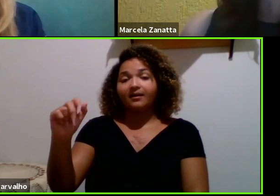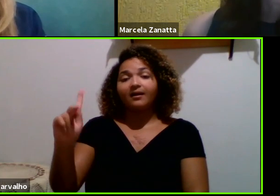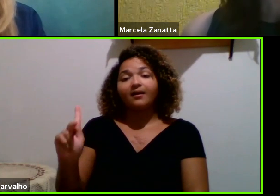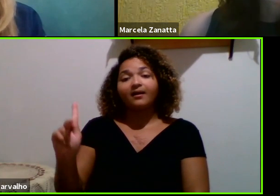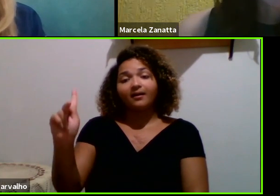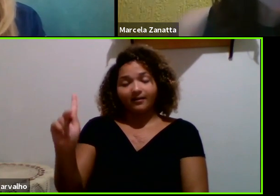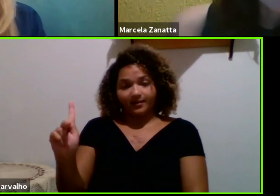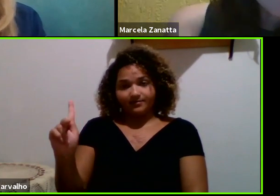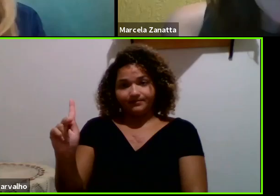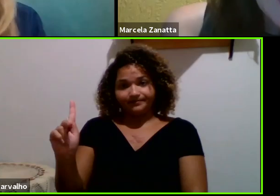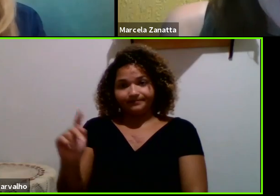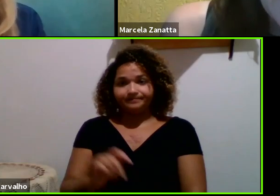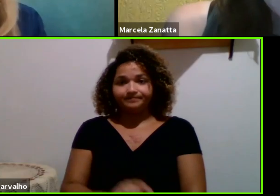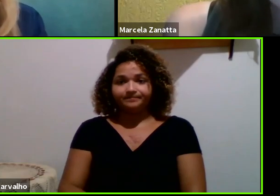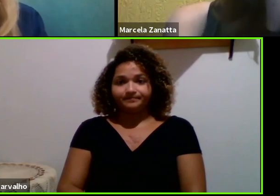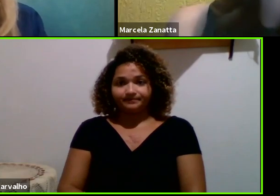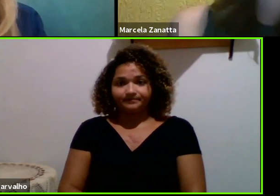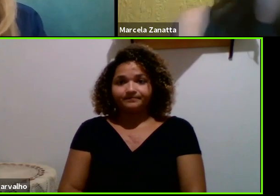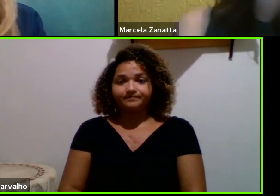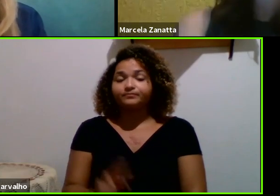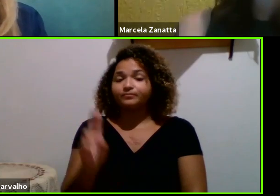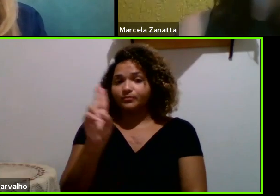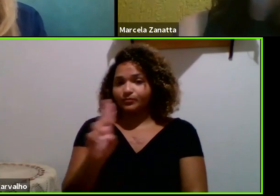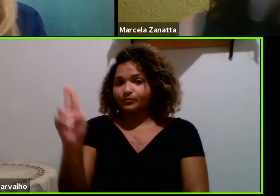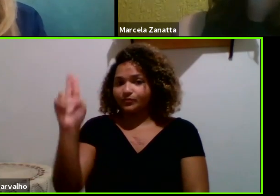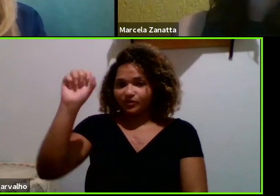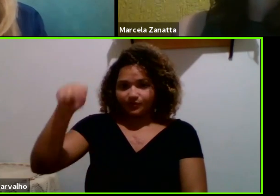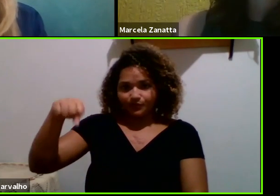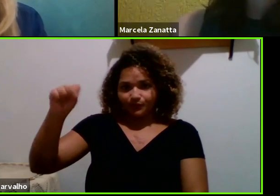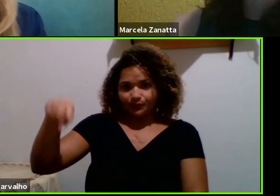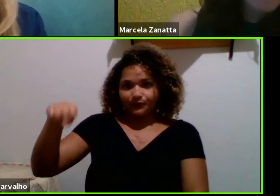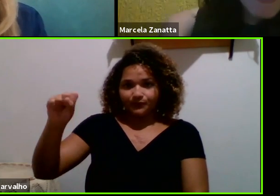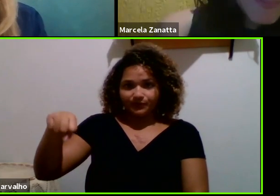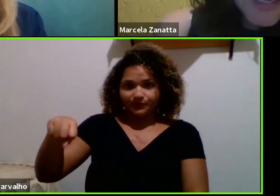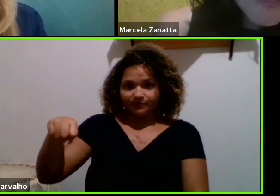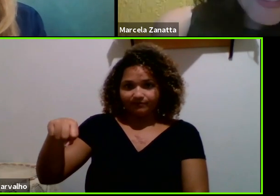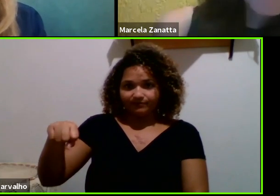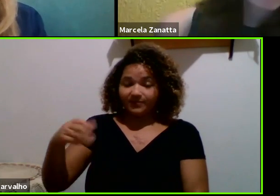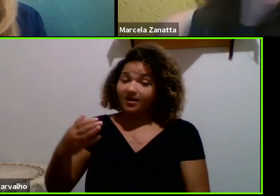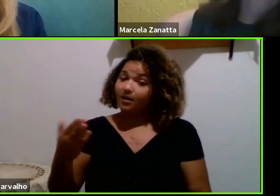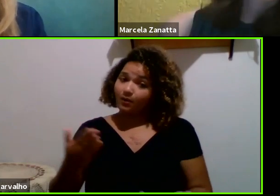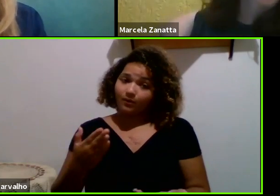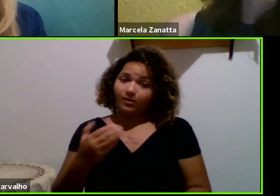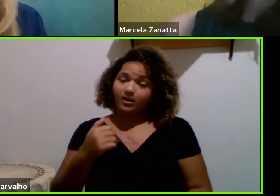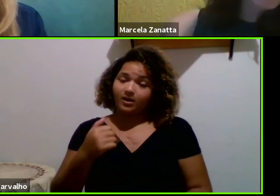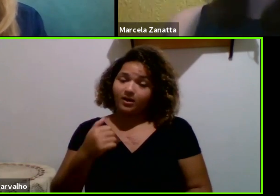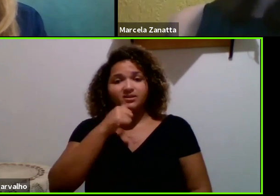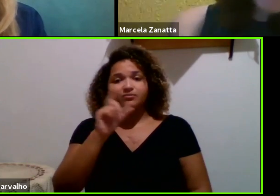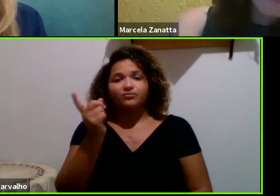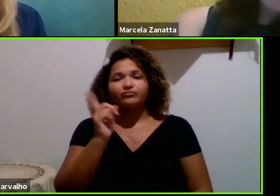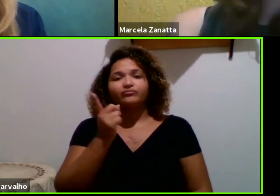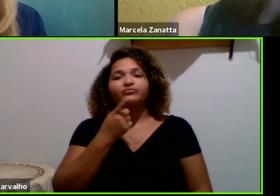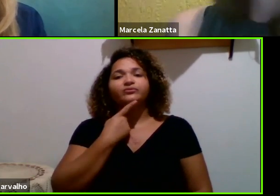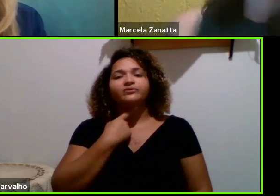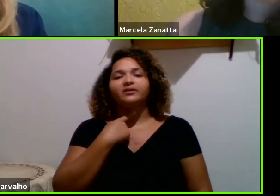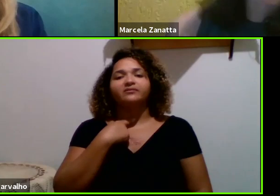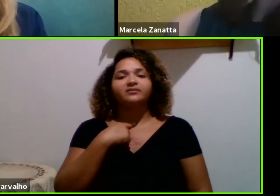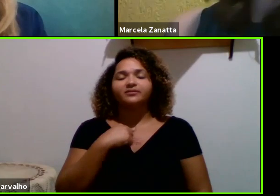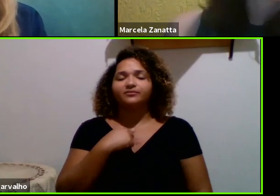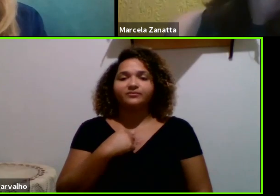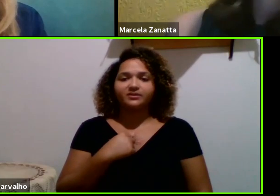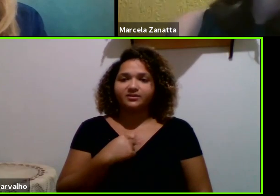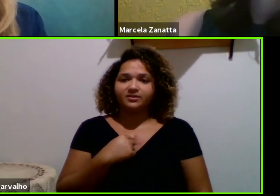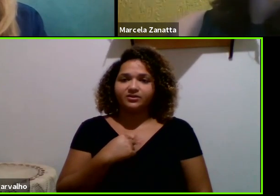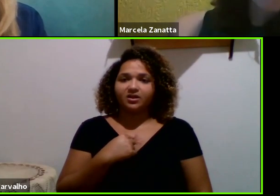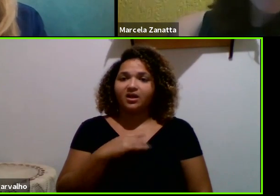A gente aplica, sim, vitamina K. Okay. Se a mulher não desejar vitamina K, ela faz uma recusa informada, da